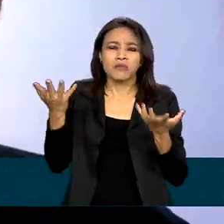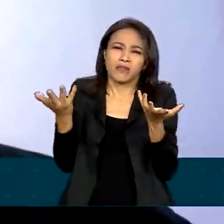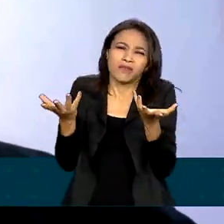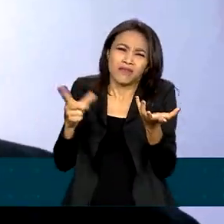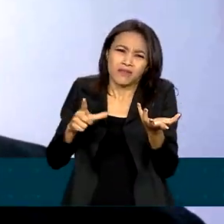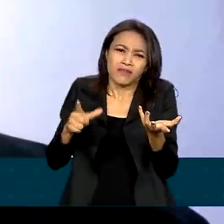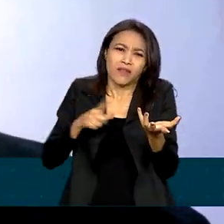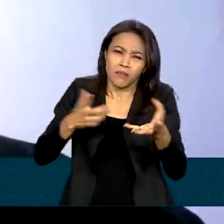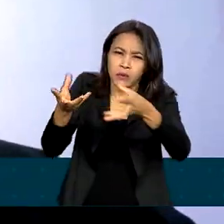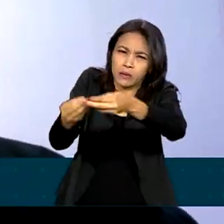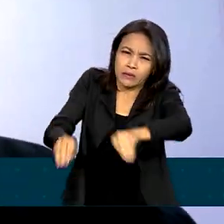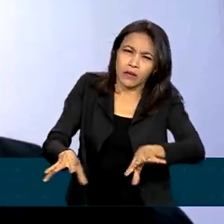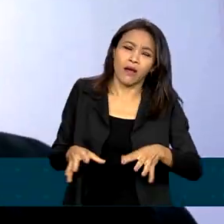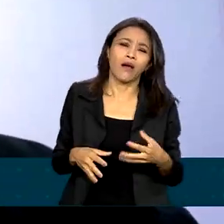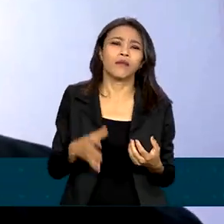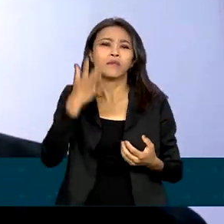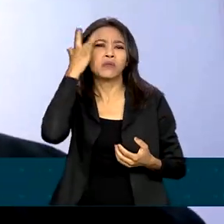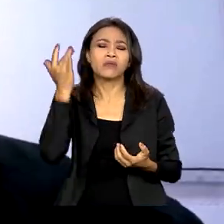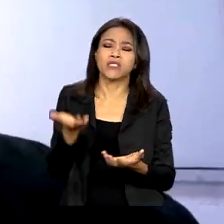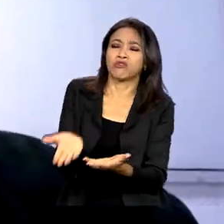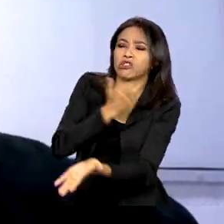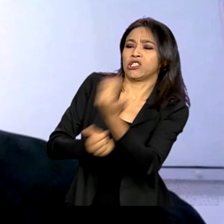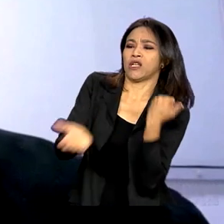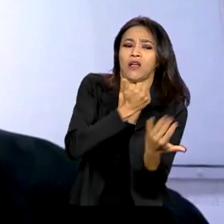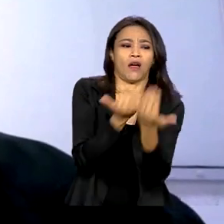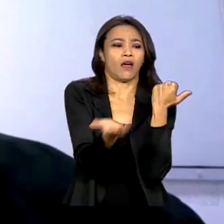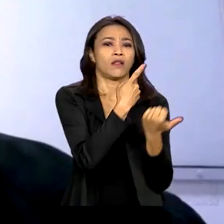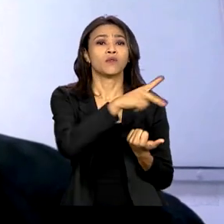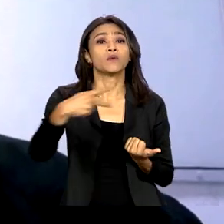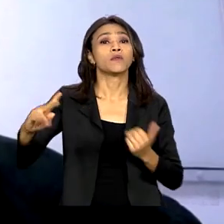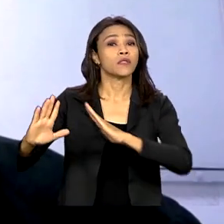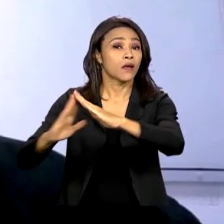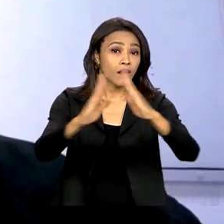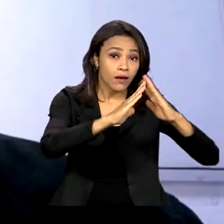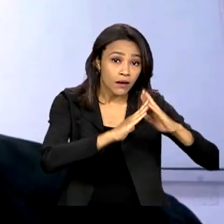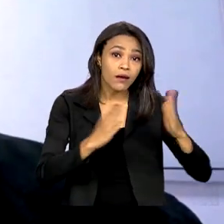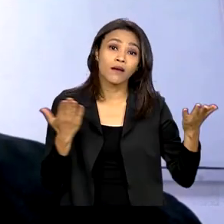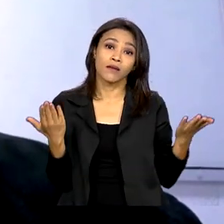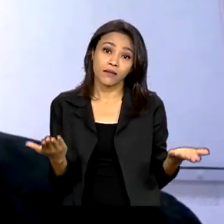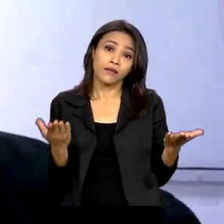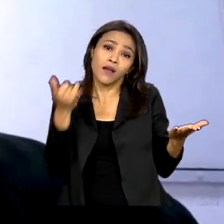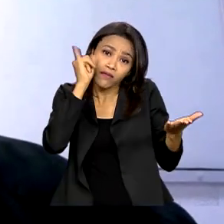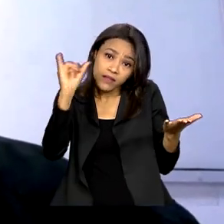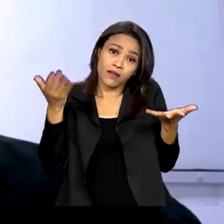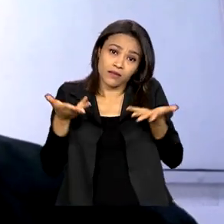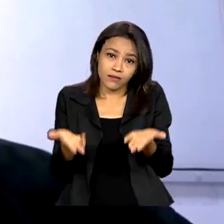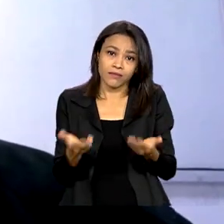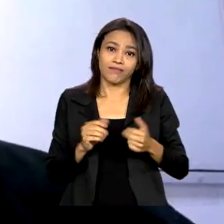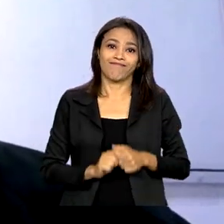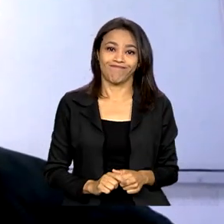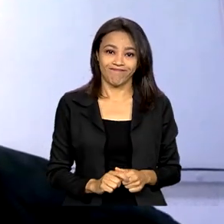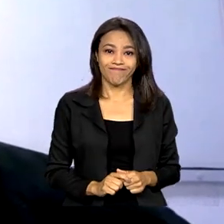Materiais elas sejam retiradas das suas casas a tempo né para não evitar esse tipo de perdas né